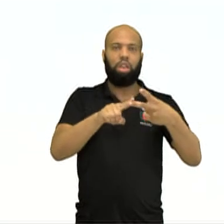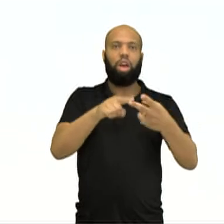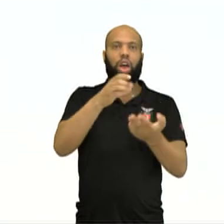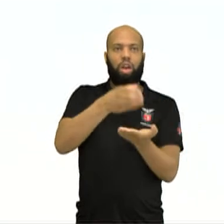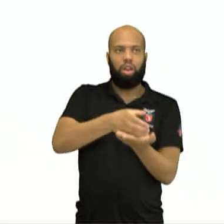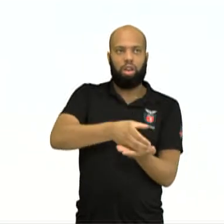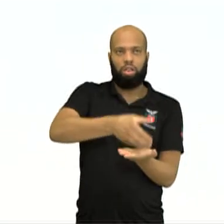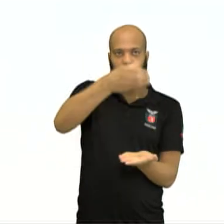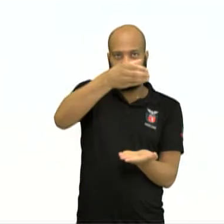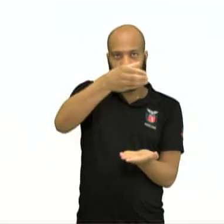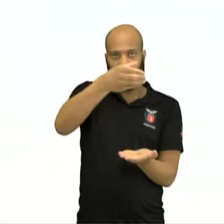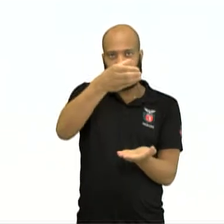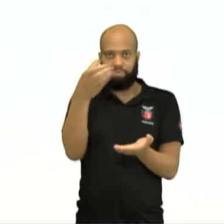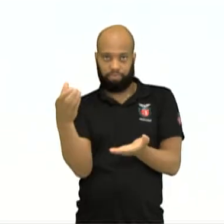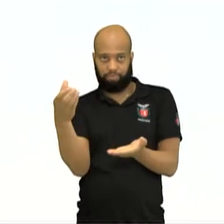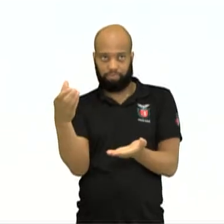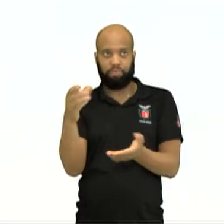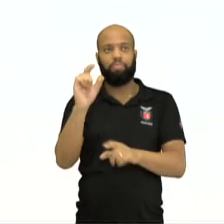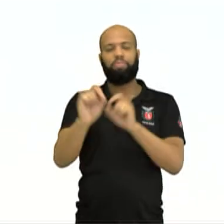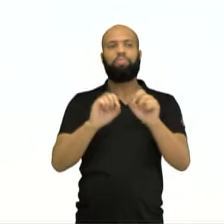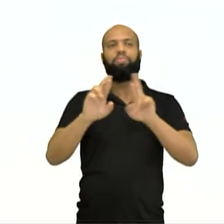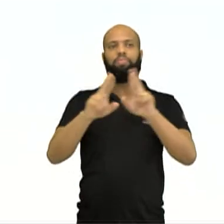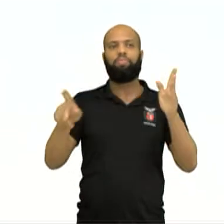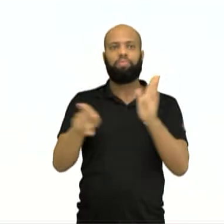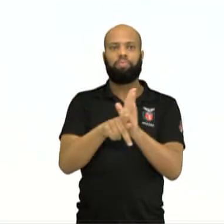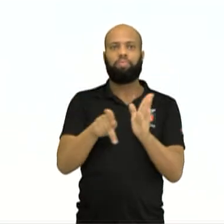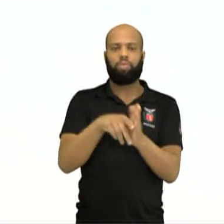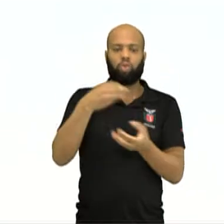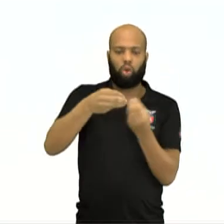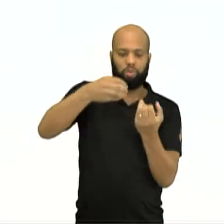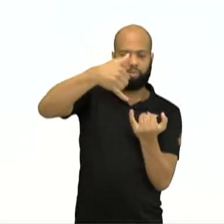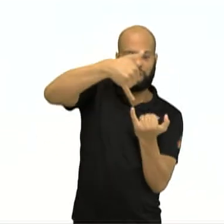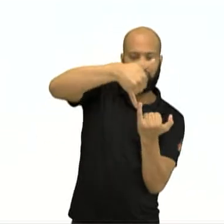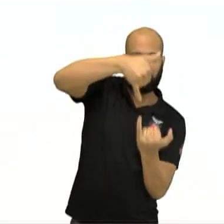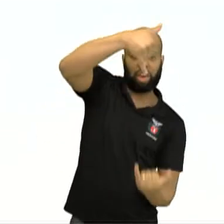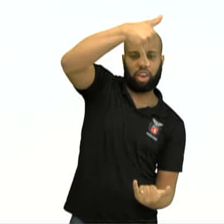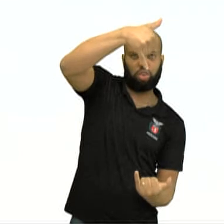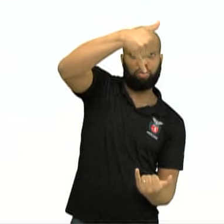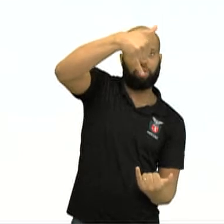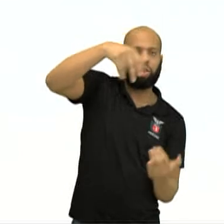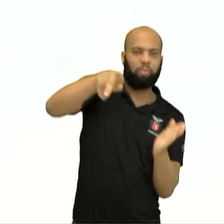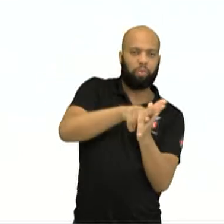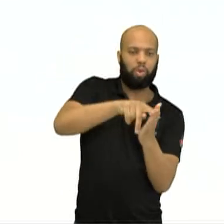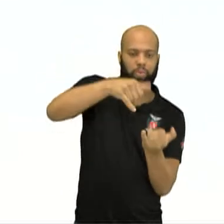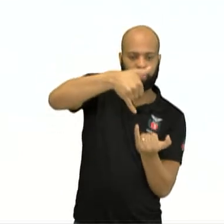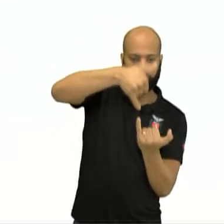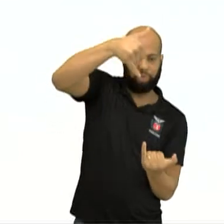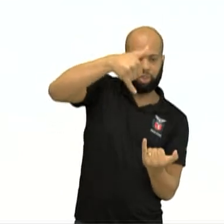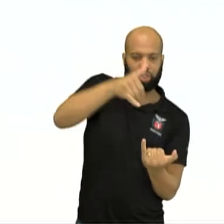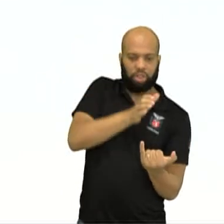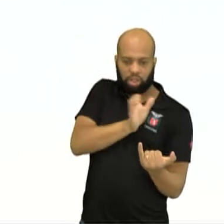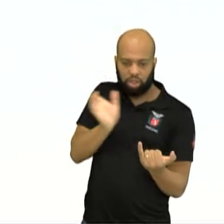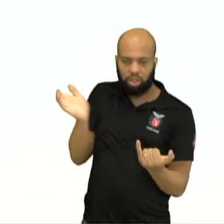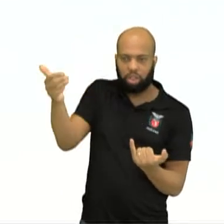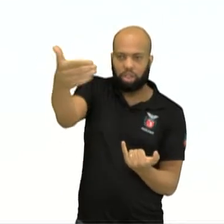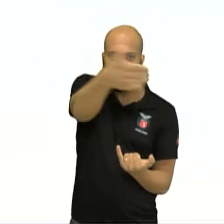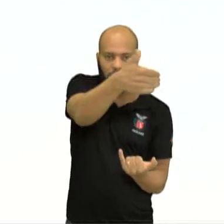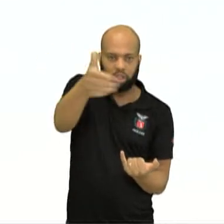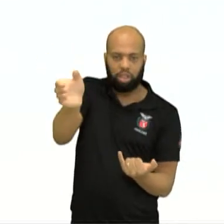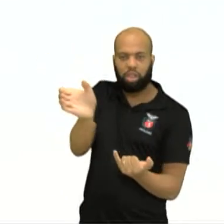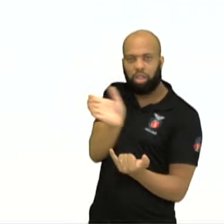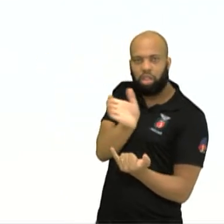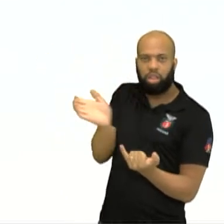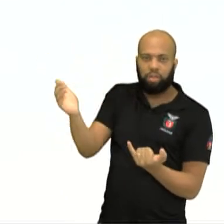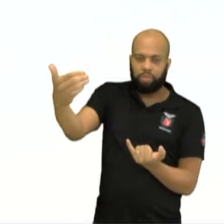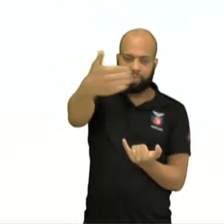A diferença é exatamente no eixo de rotação dele. Por exemplo, que nós já sabemos que o cilindro é um sólido